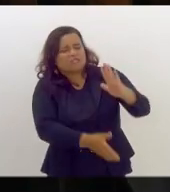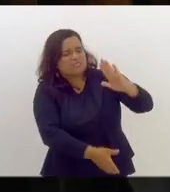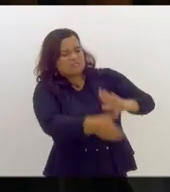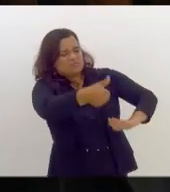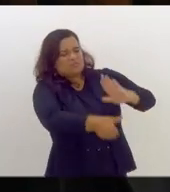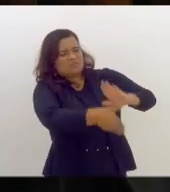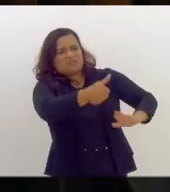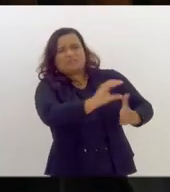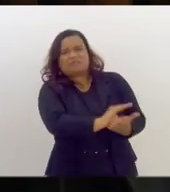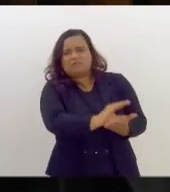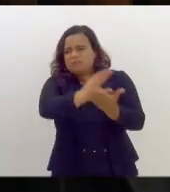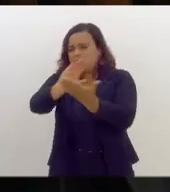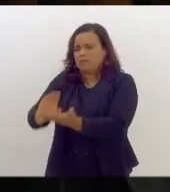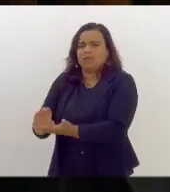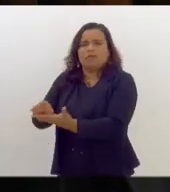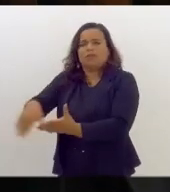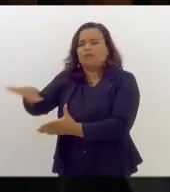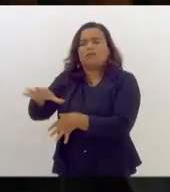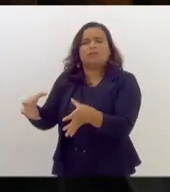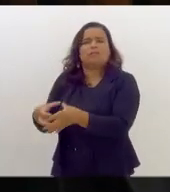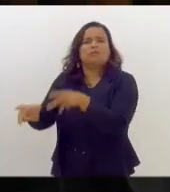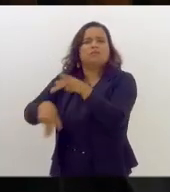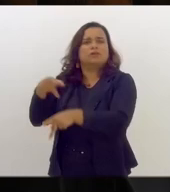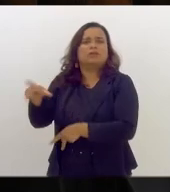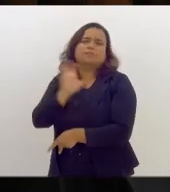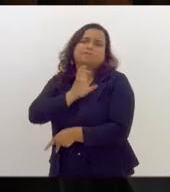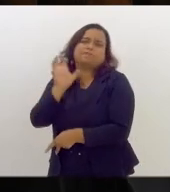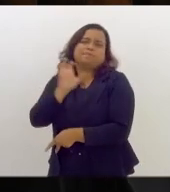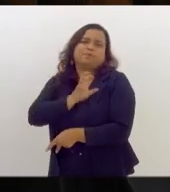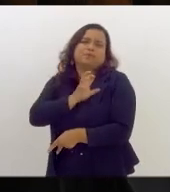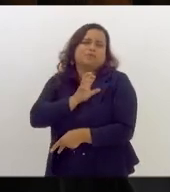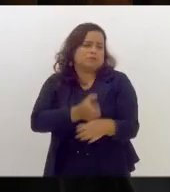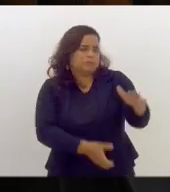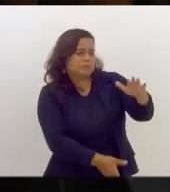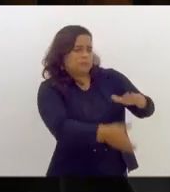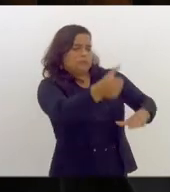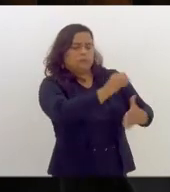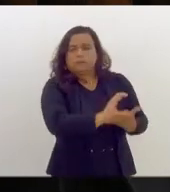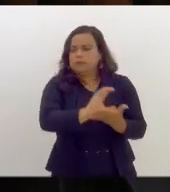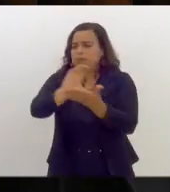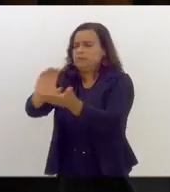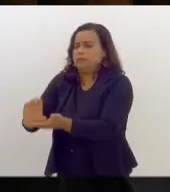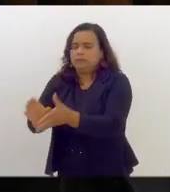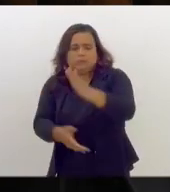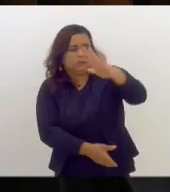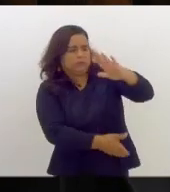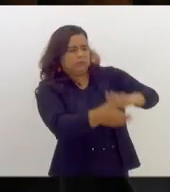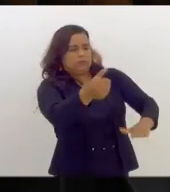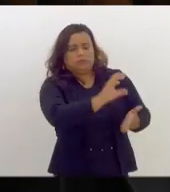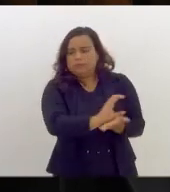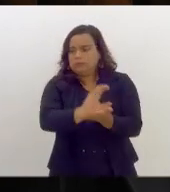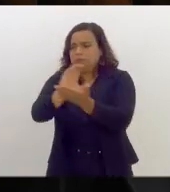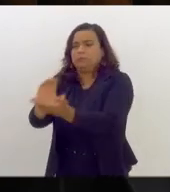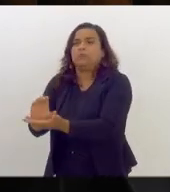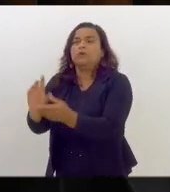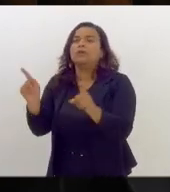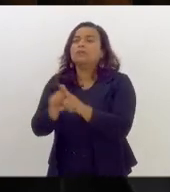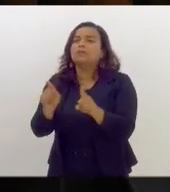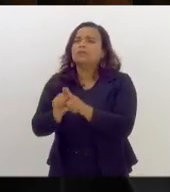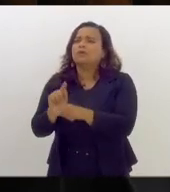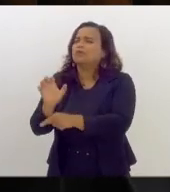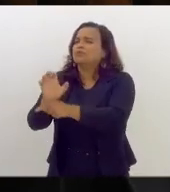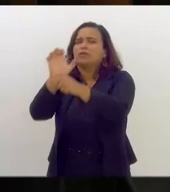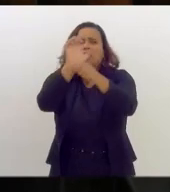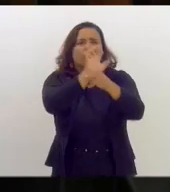tira dos Pobres para dar para os ricos e ainda mais coloca os estados mais